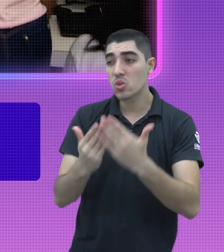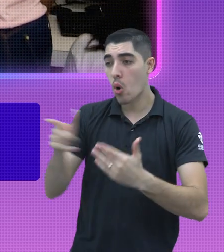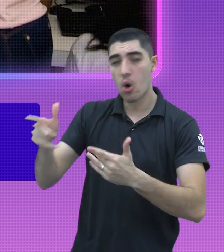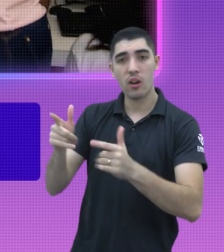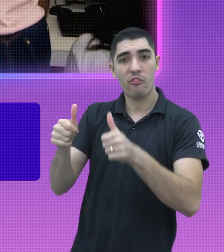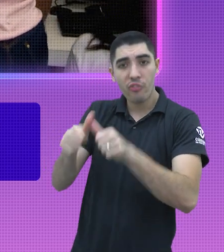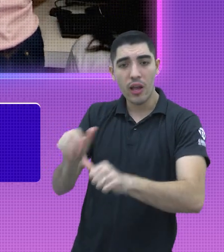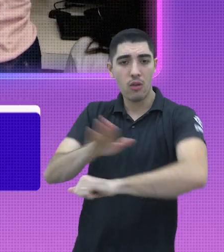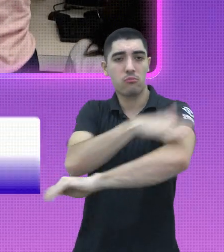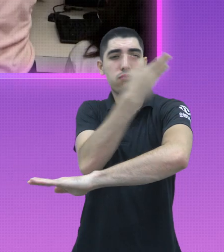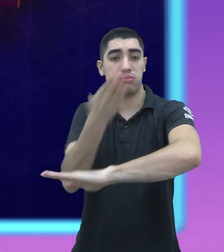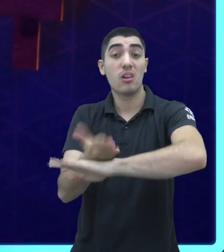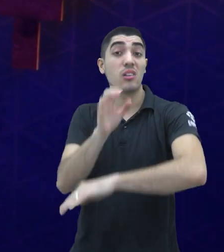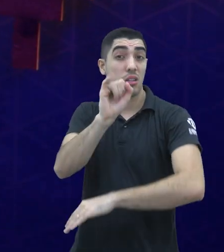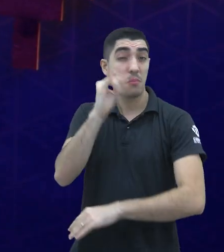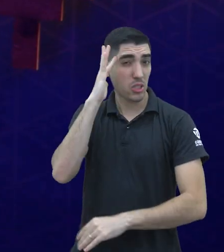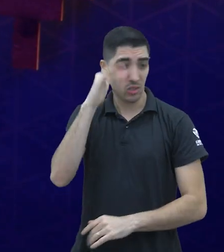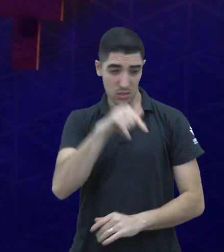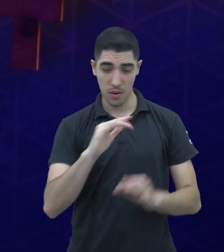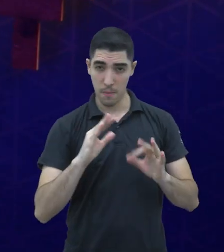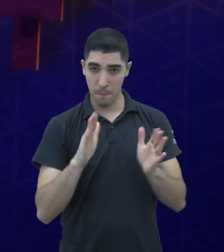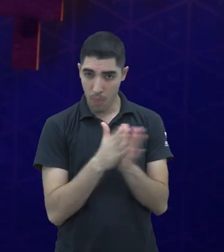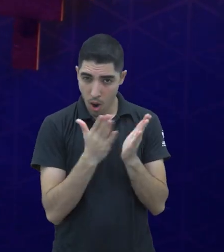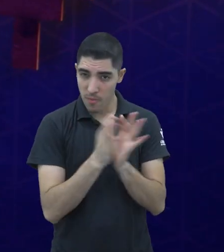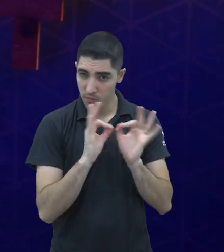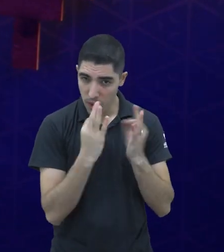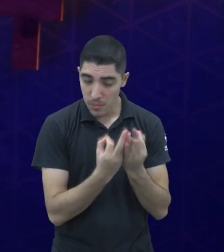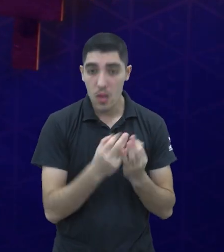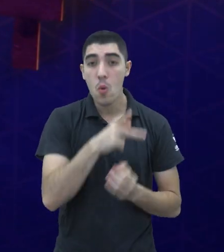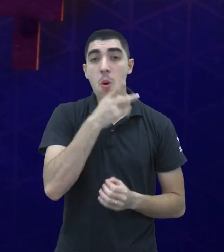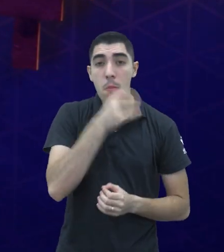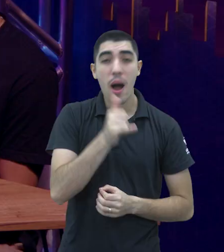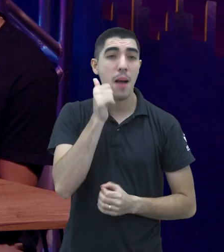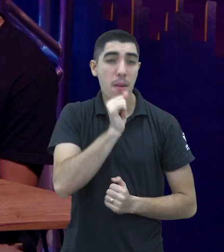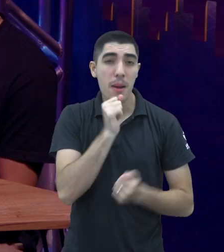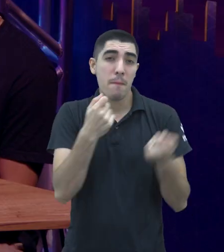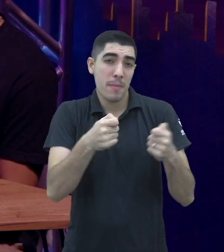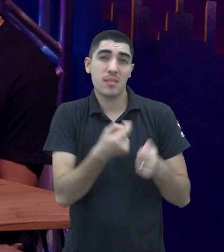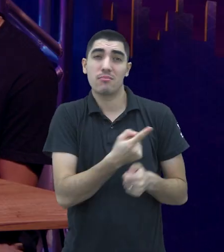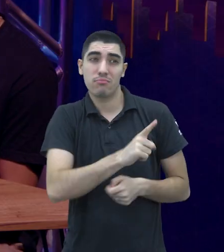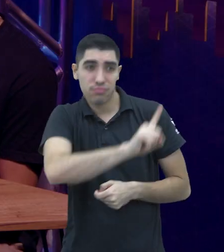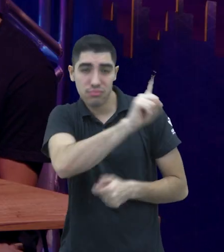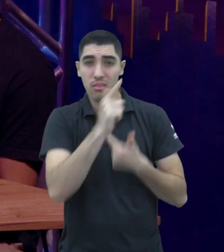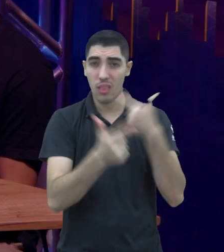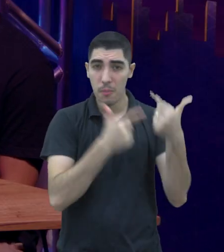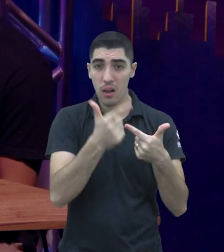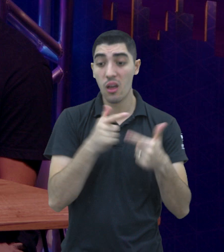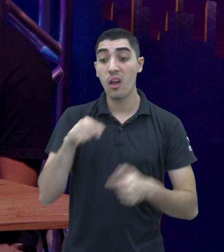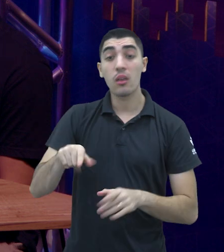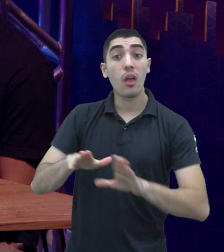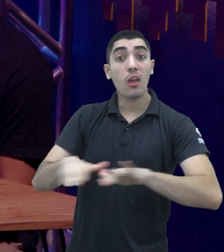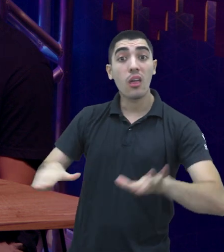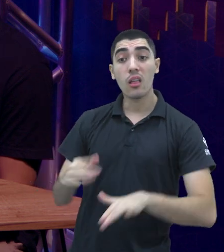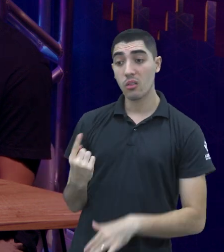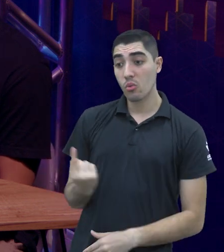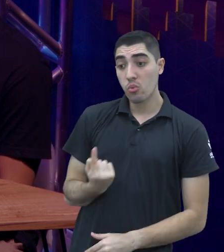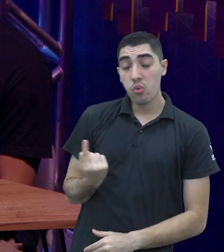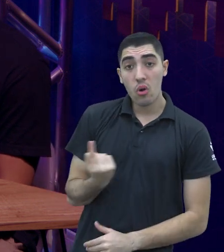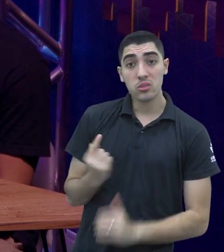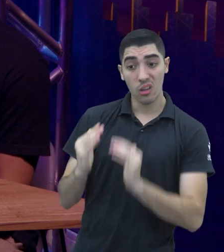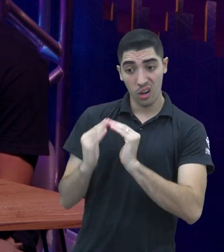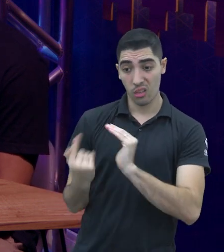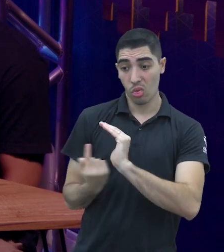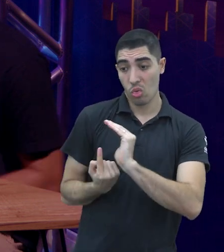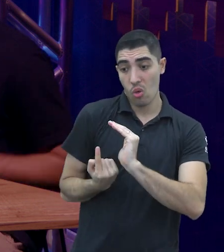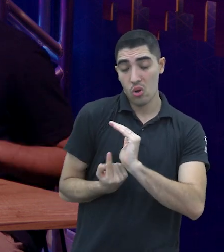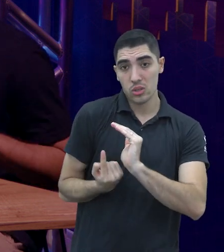família mais pobre, o pai e a mãe vai ter que trabalhar, todo mundo vai ter que trabalhar, a criança ficaria sozinha em casa. Então,